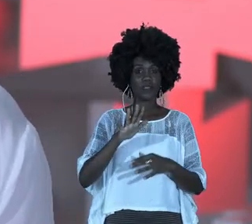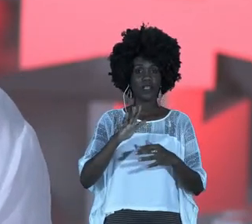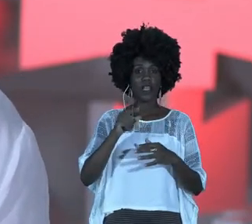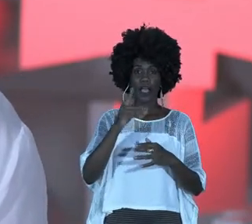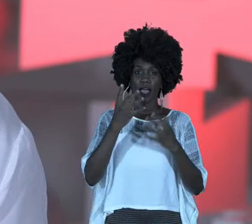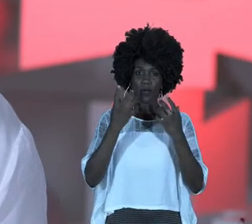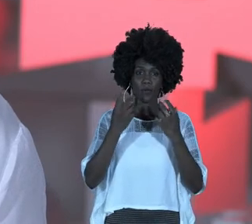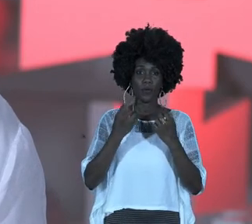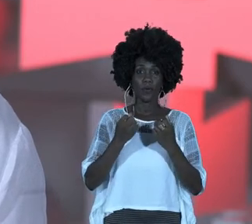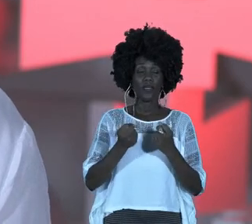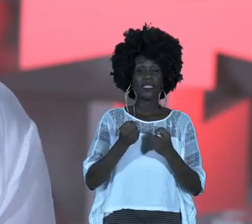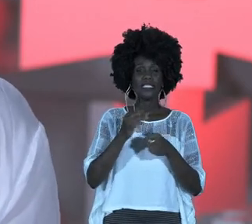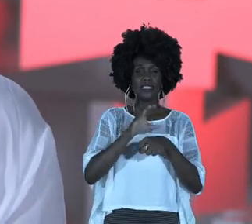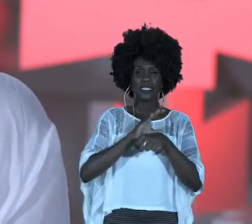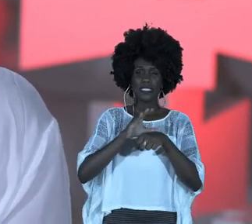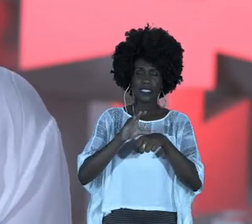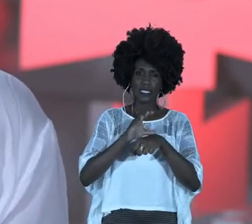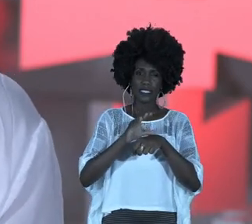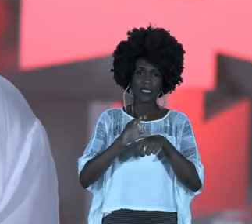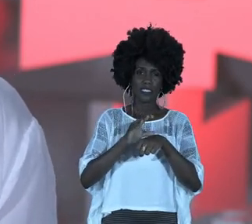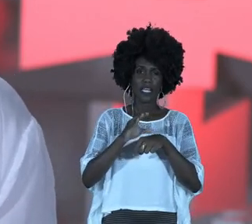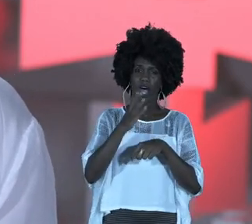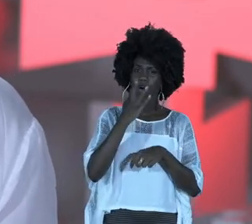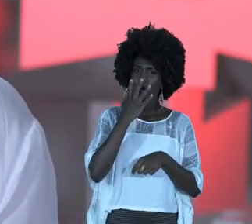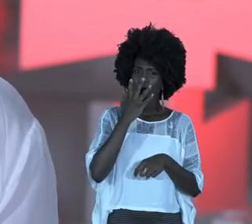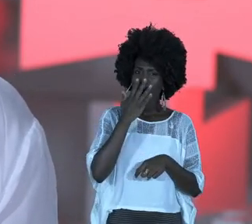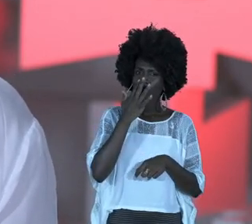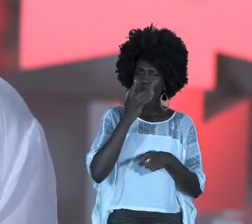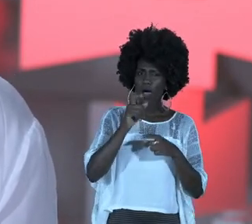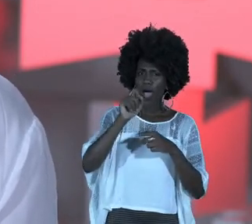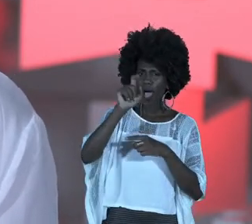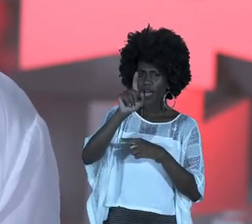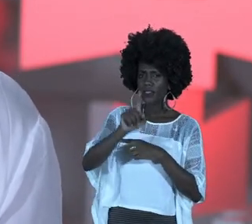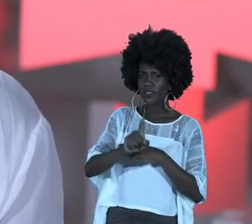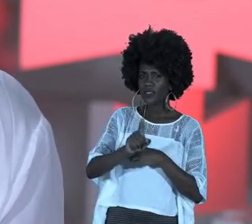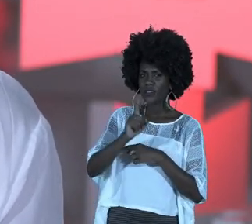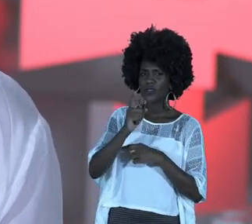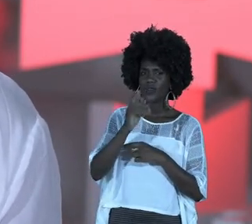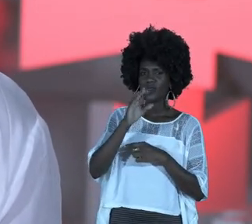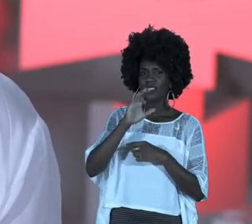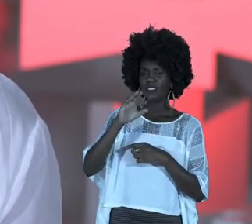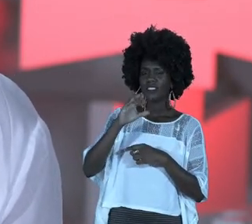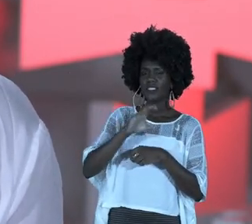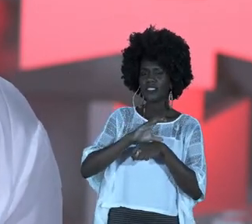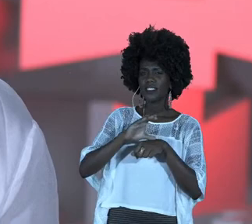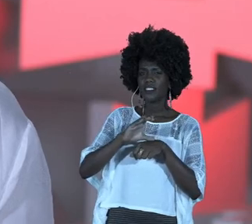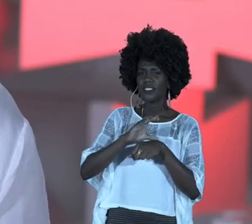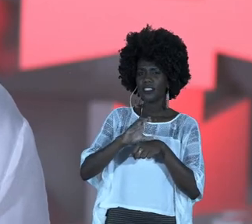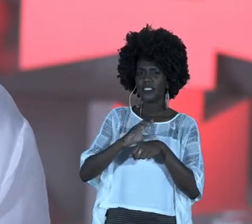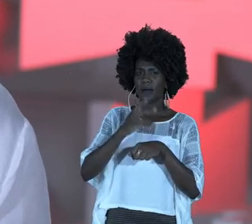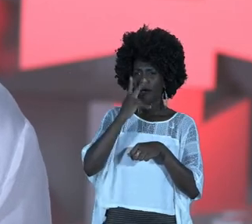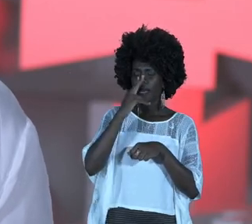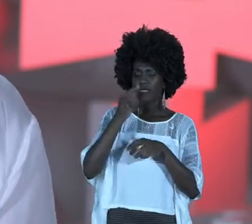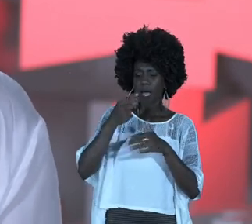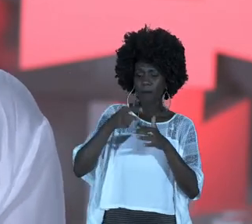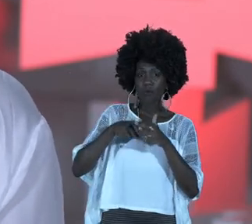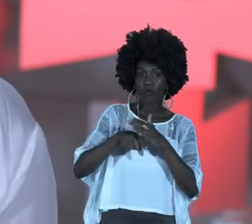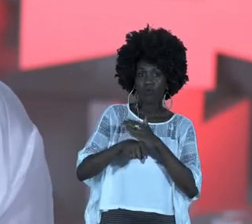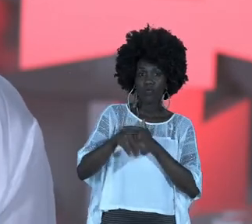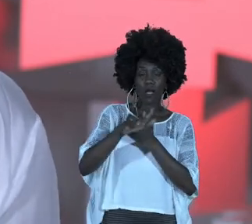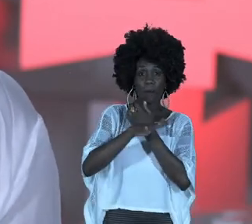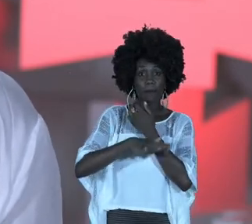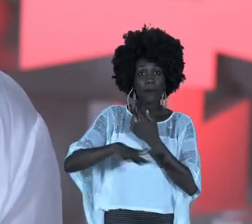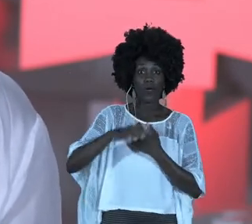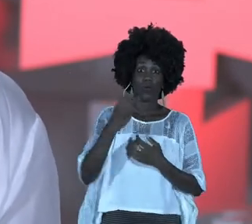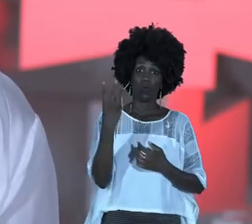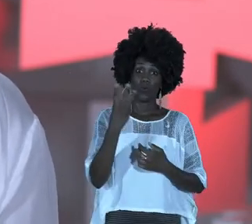acentuado porque está no cinza. Essa diferença do azul para o cinza já nos dá uma sensação de aprofundamento espacial. No